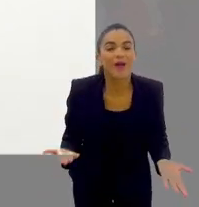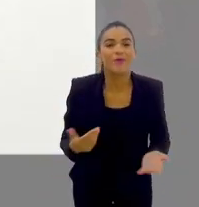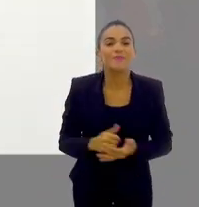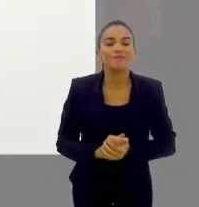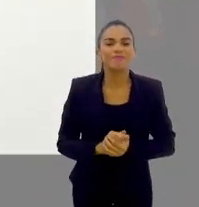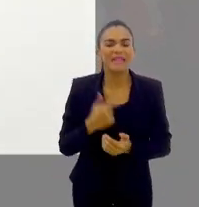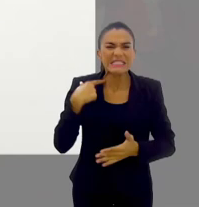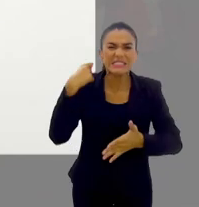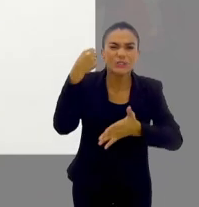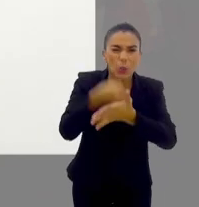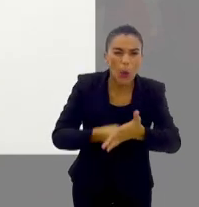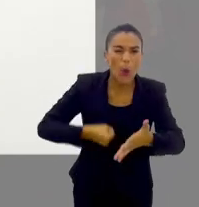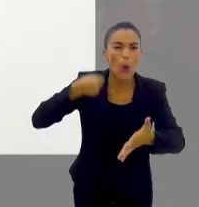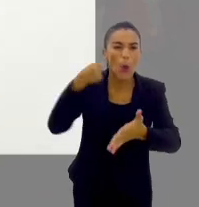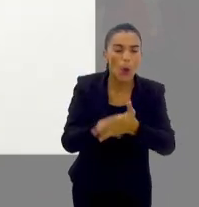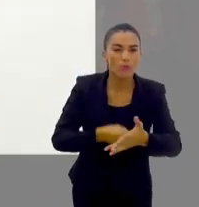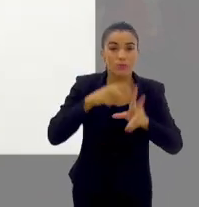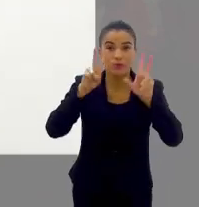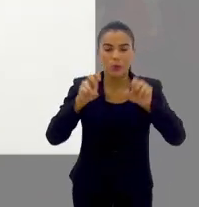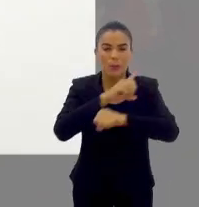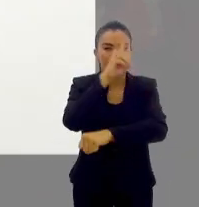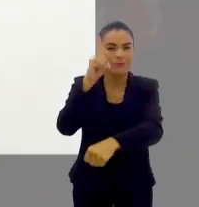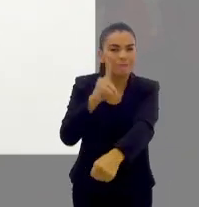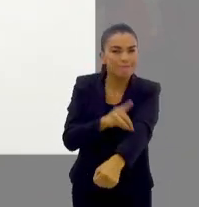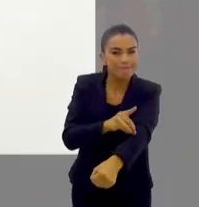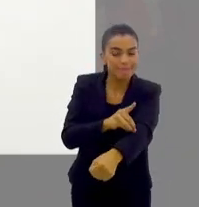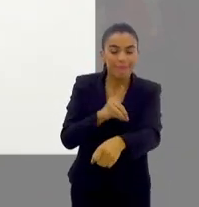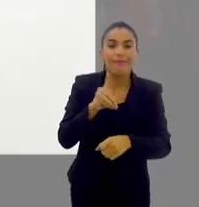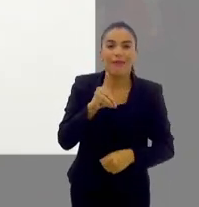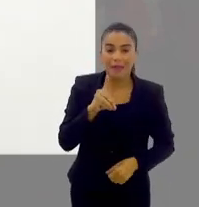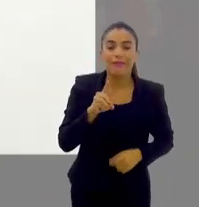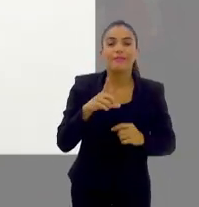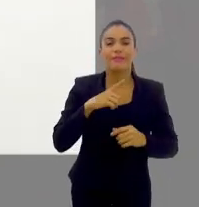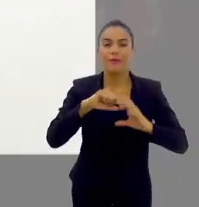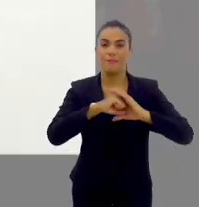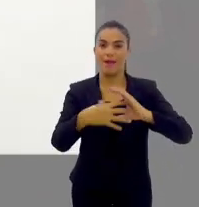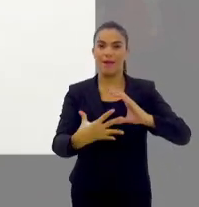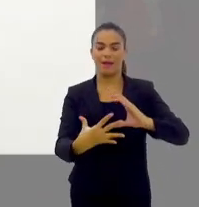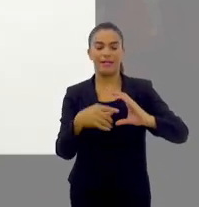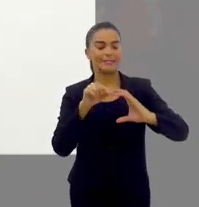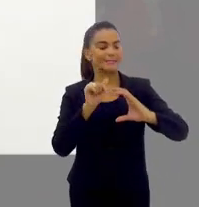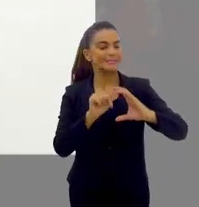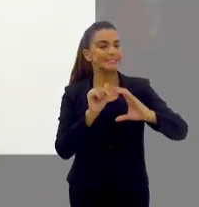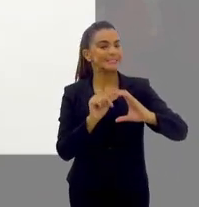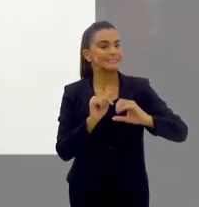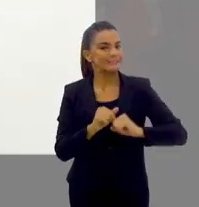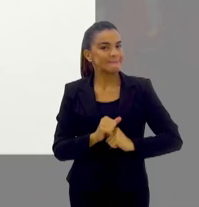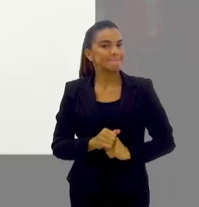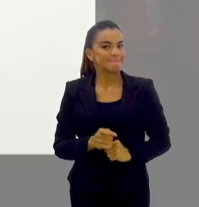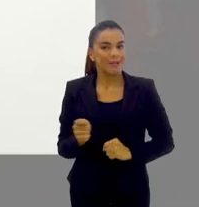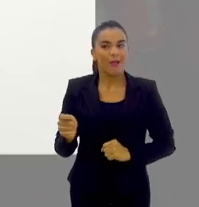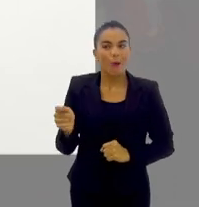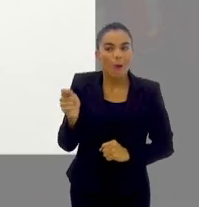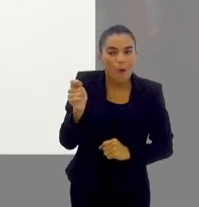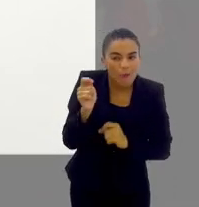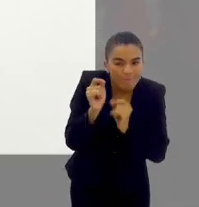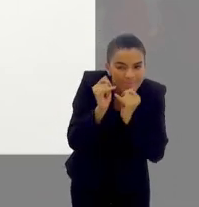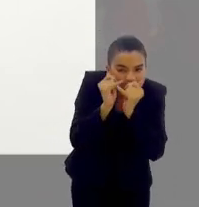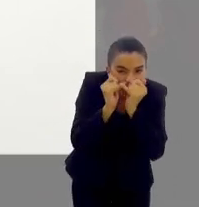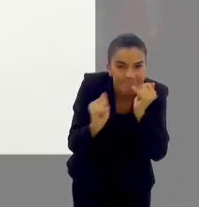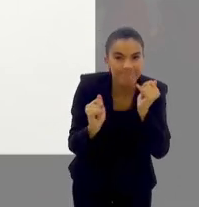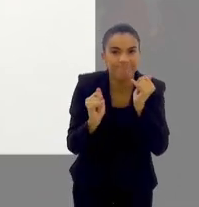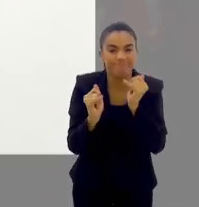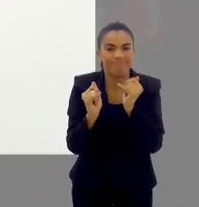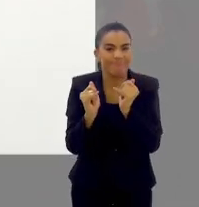gente fica batendo o martelo em questão da dengue? Por quê? Porque a dengue tem uma característica que poucos